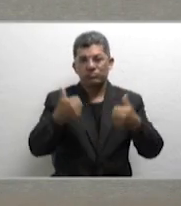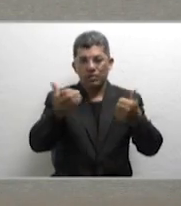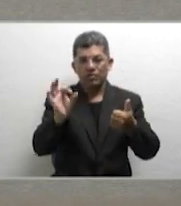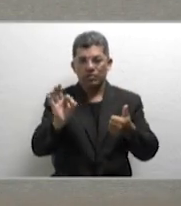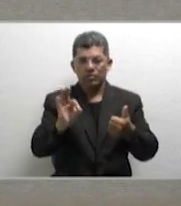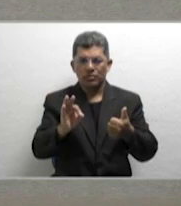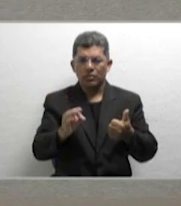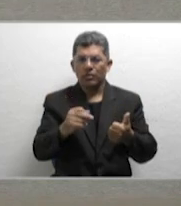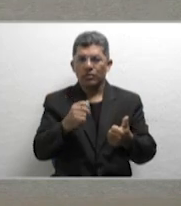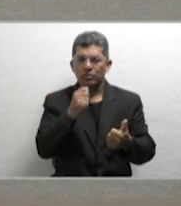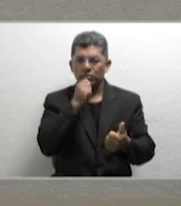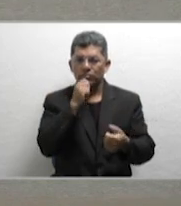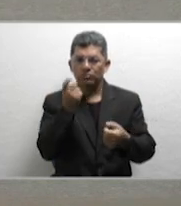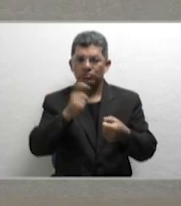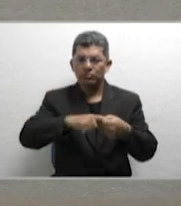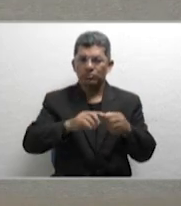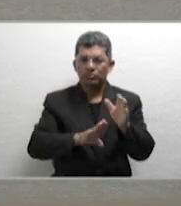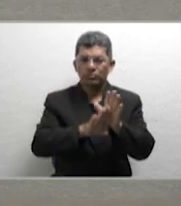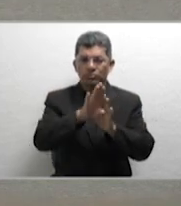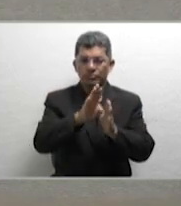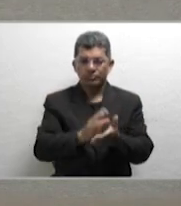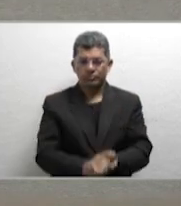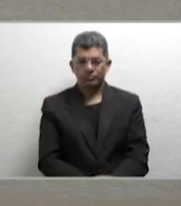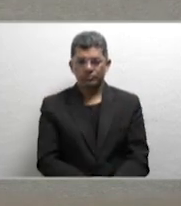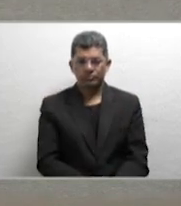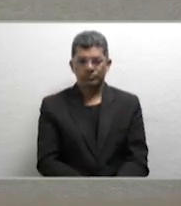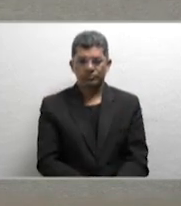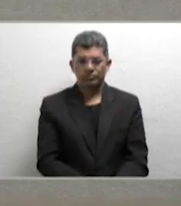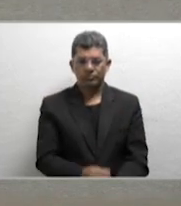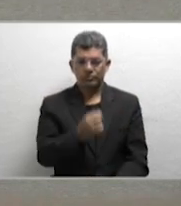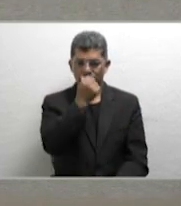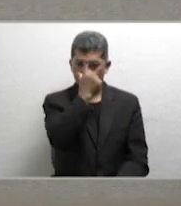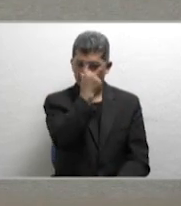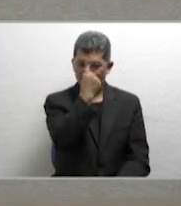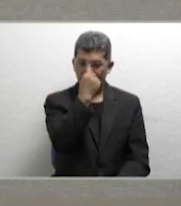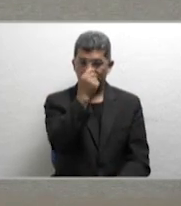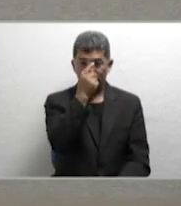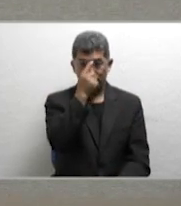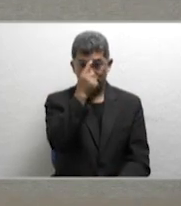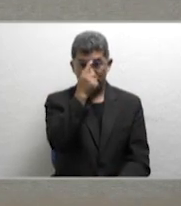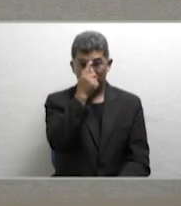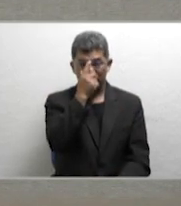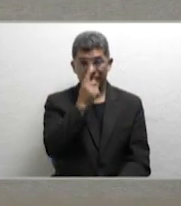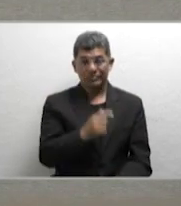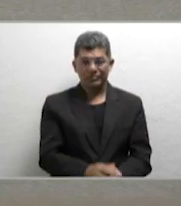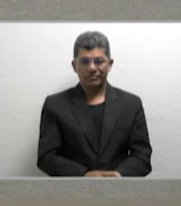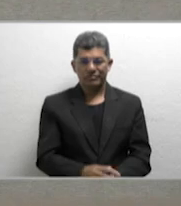não acrescentaram o meu tempo. Aí vai acabar interrompendo na hora que eu estiver falando.